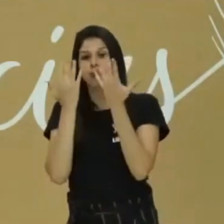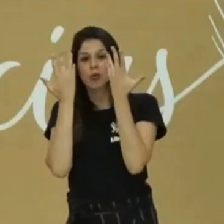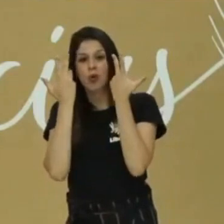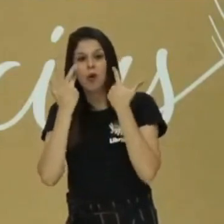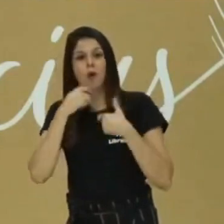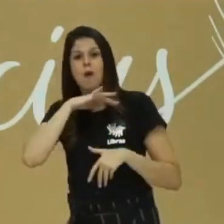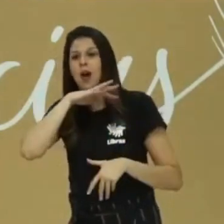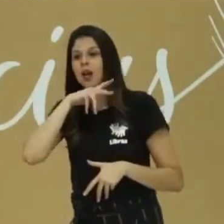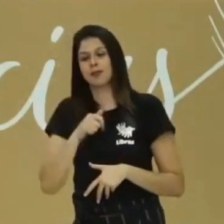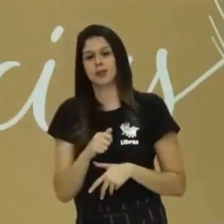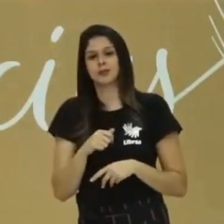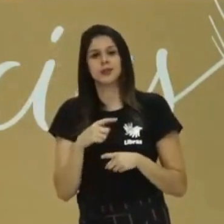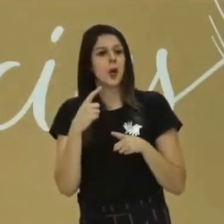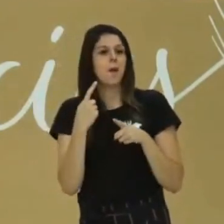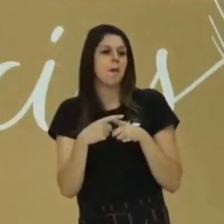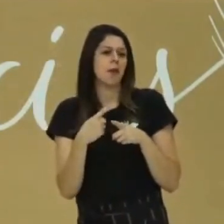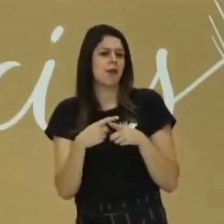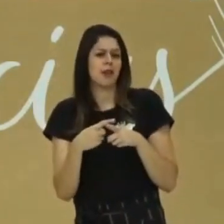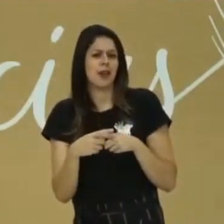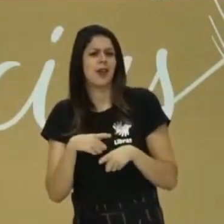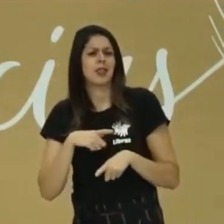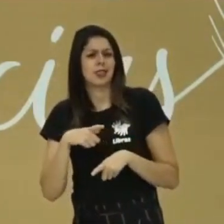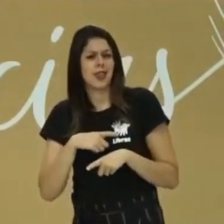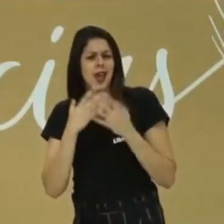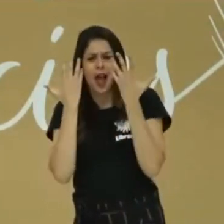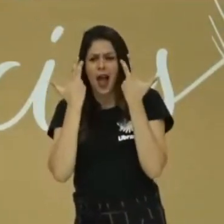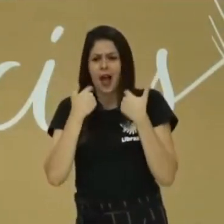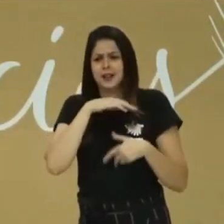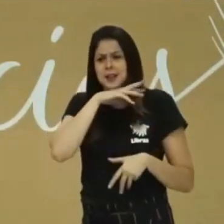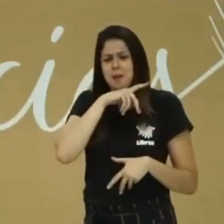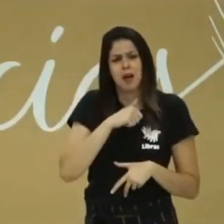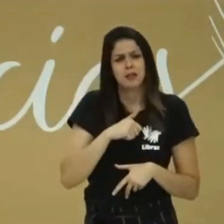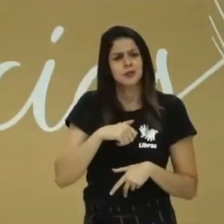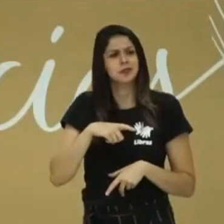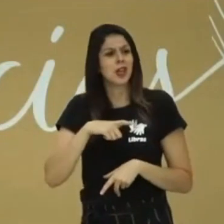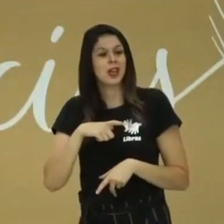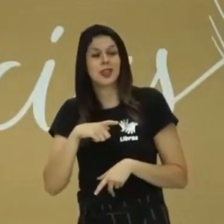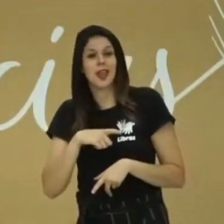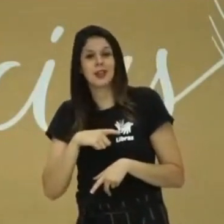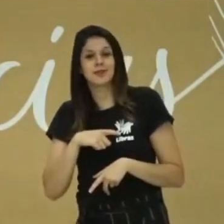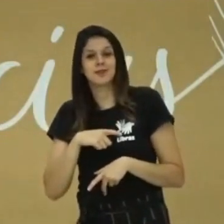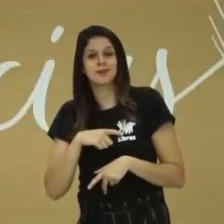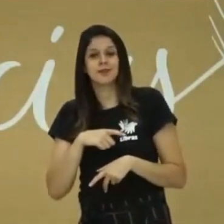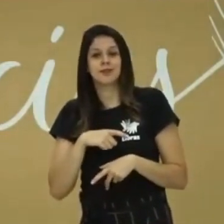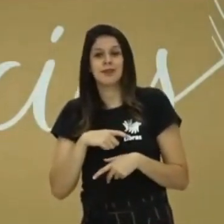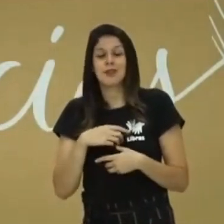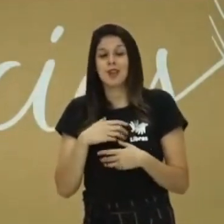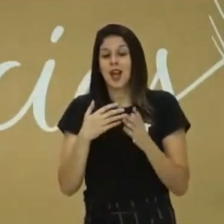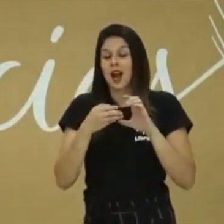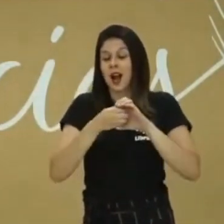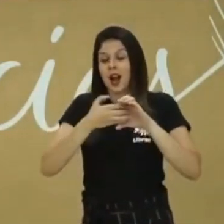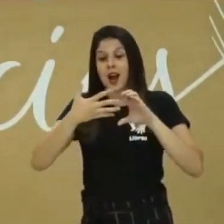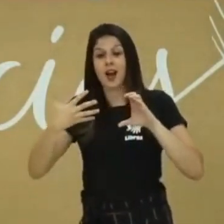é porque afinal de contas nos Existem muitos animais que têm funções muito melhores do que o ser humano